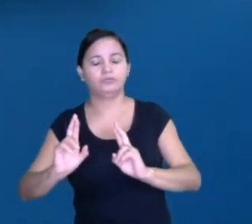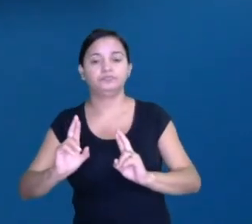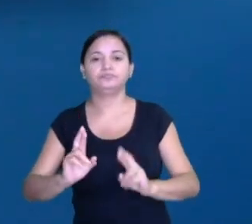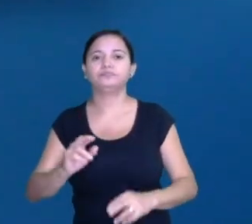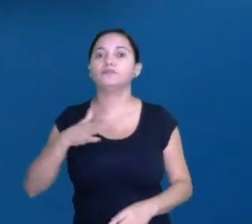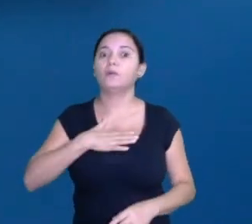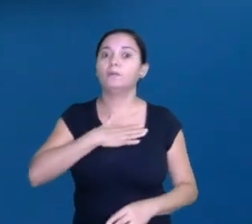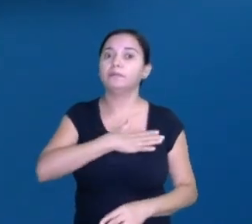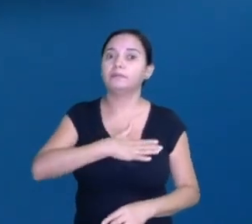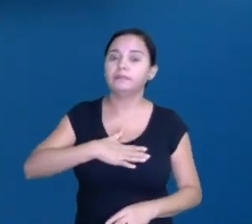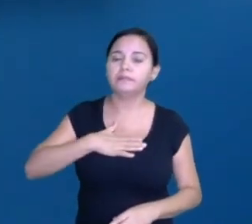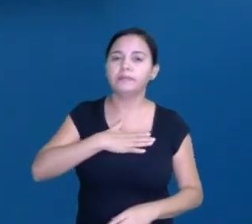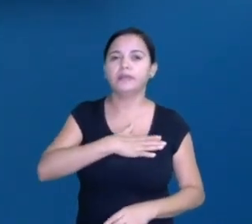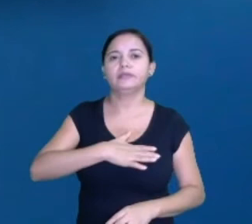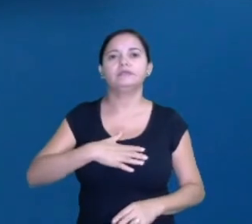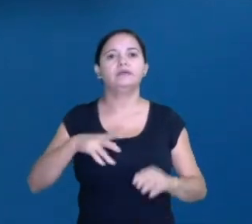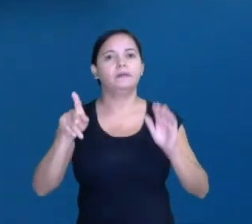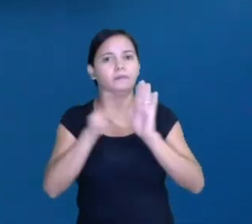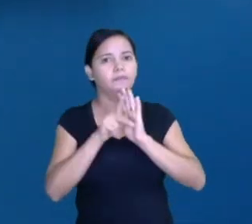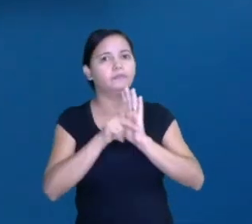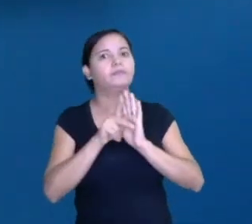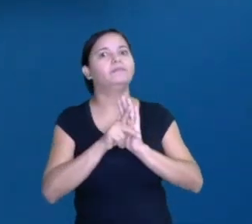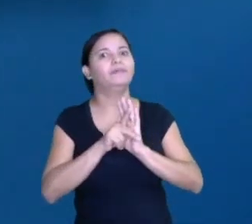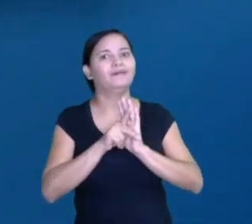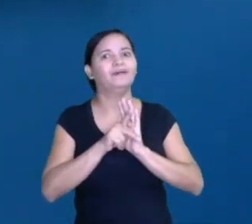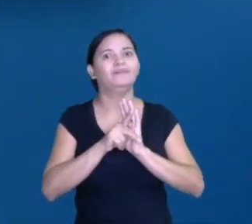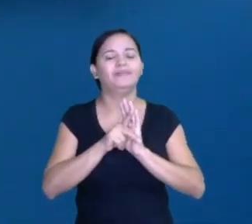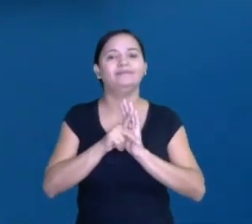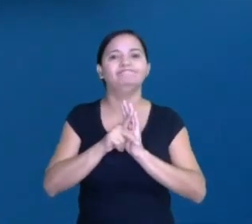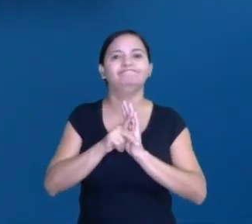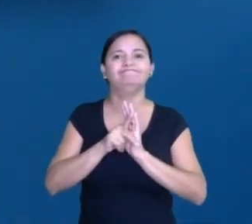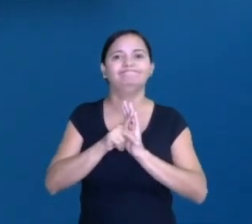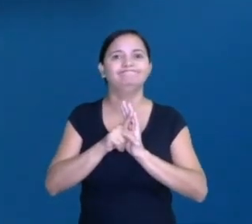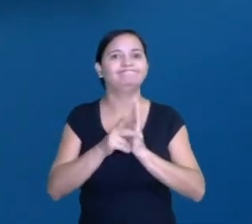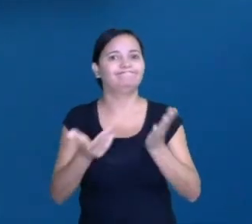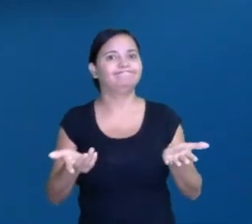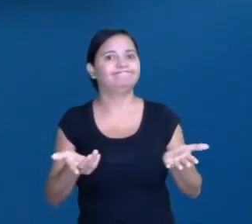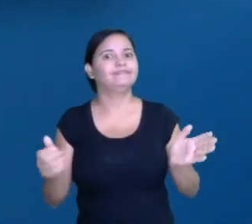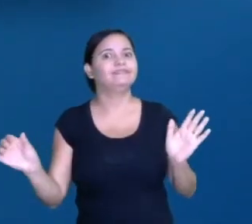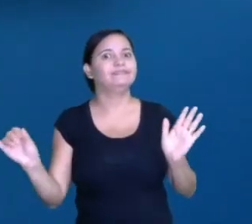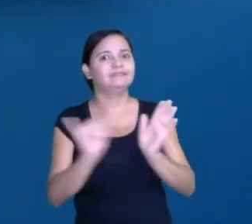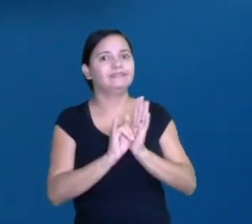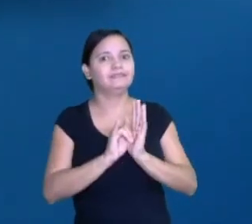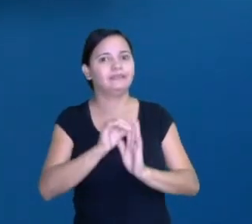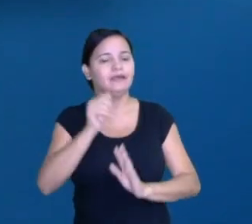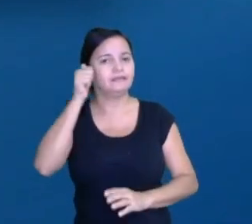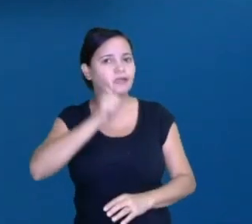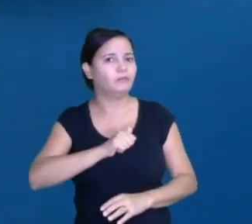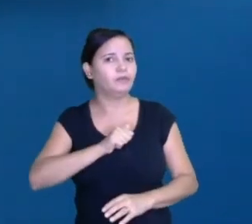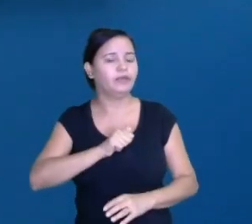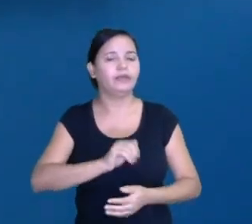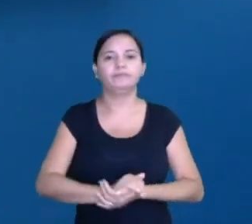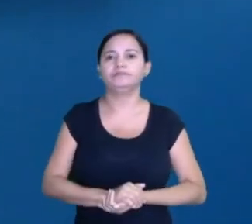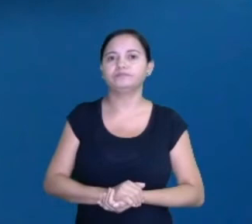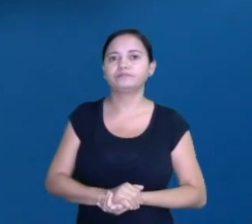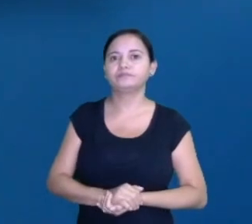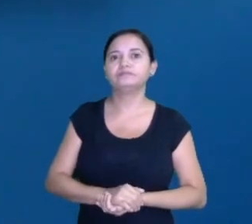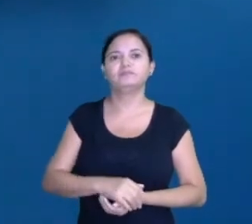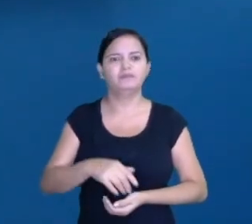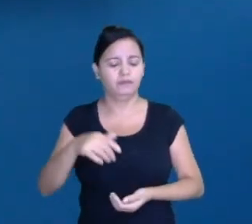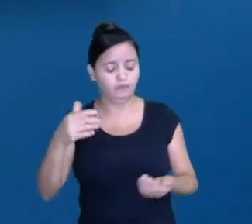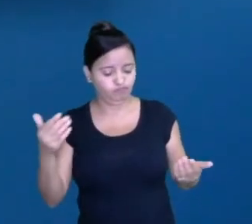um prazer que tem a ver com a própria identidade feminina. Onde a gente tem que ter o cuidado para a gente não ter um comportamento que é puramente